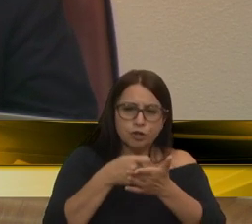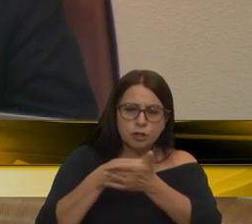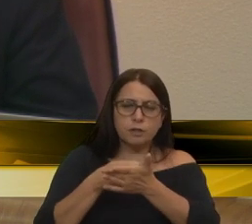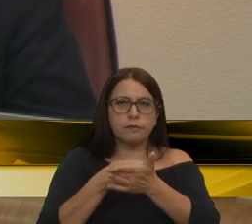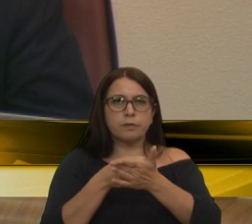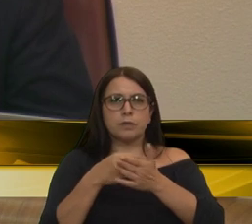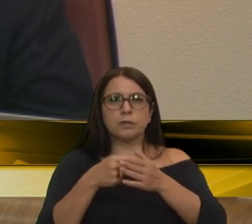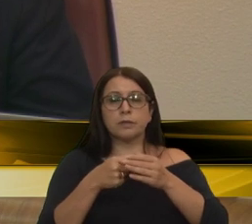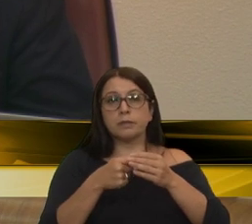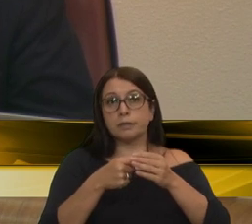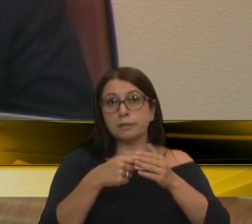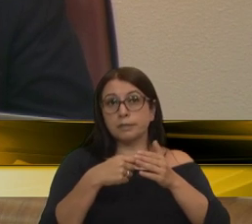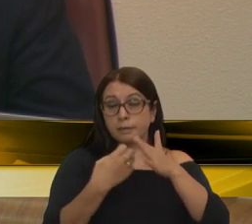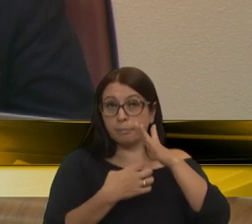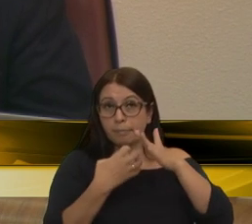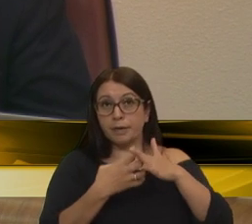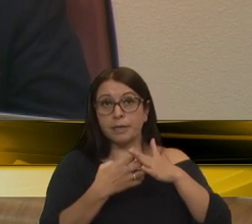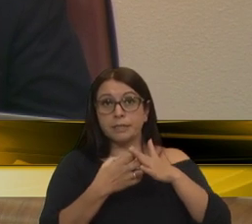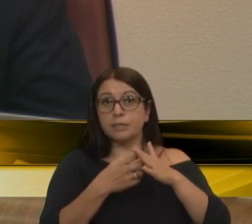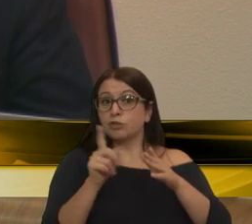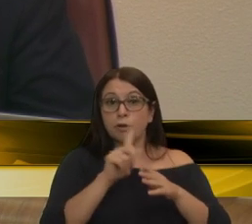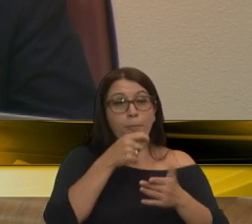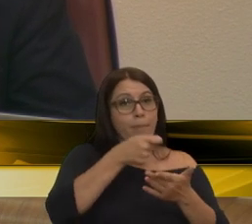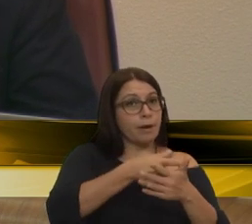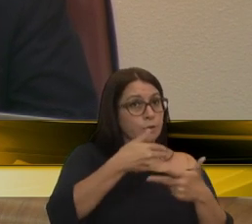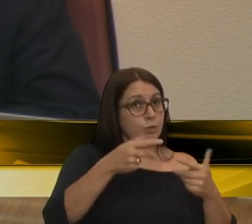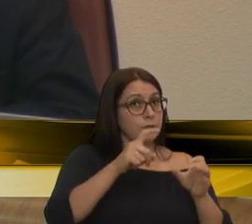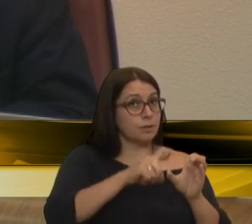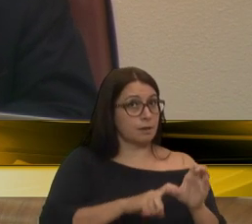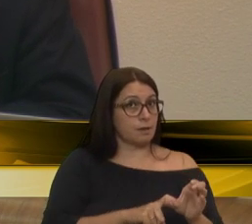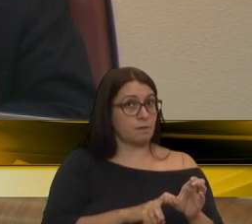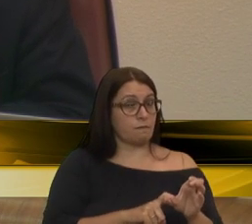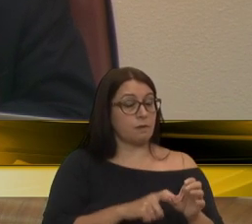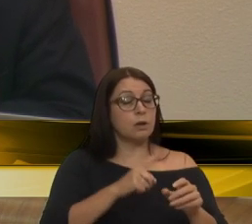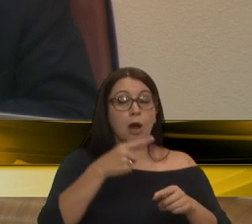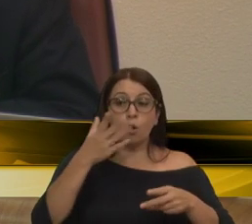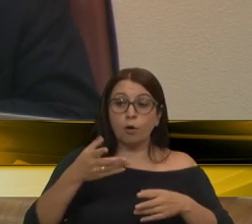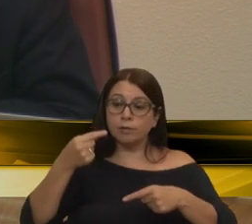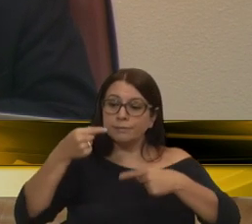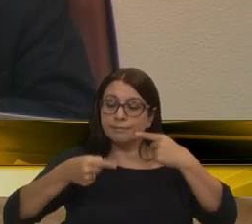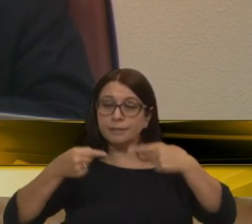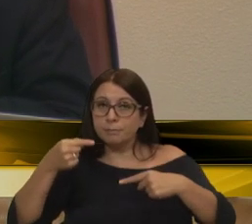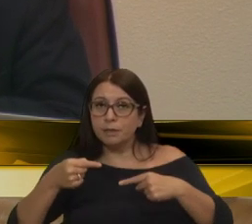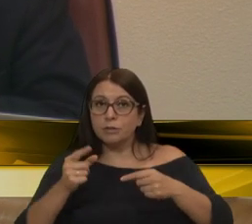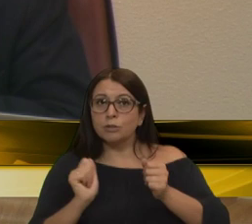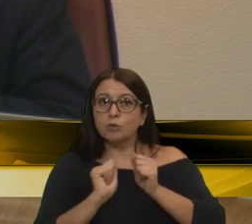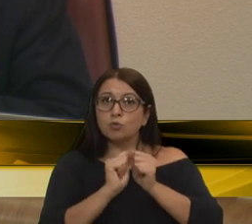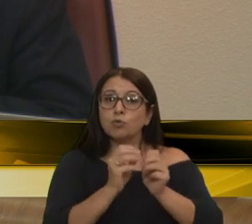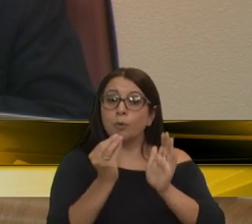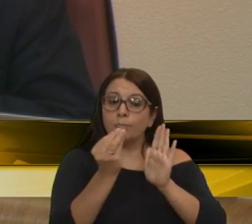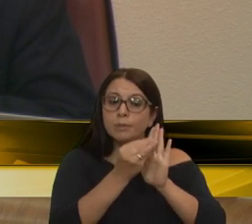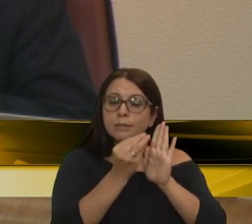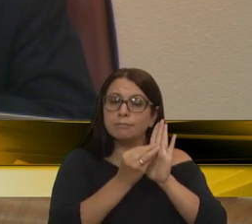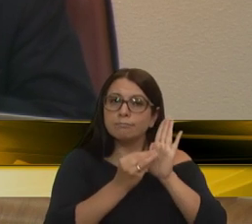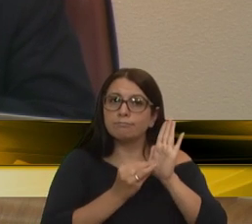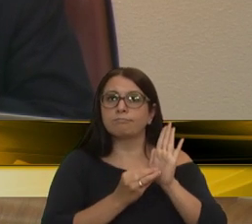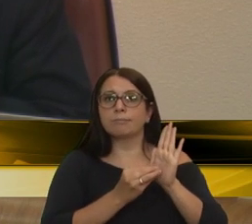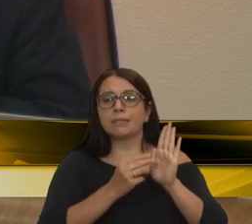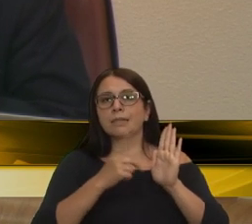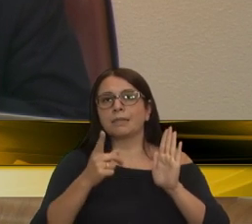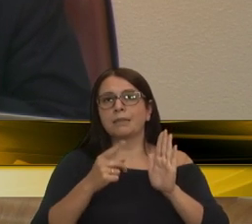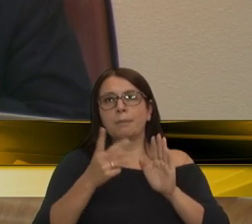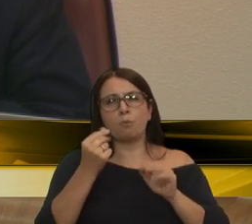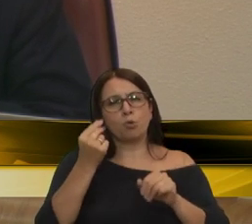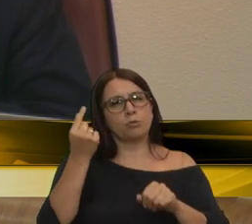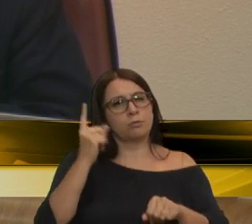ente público de se esquivar do pagamento. Os pontos ora em debate já estão fixados e quantificados desde há